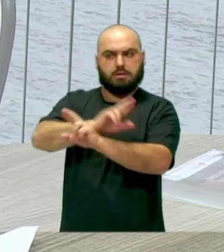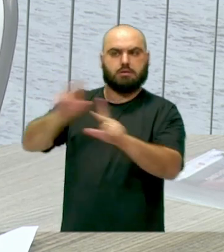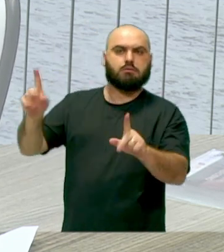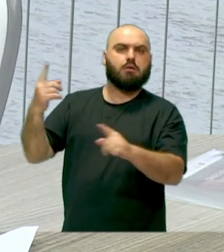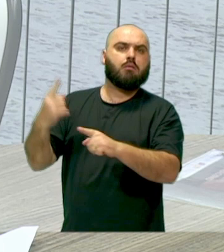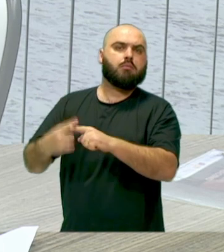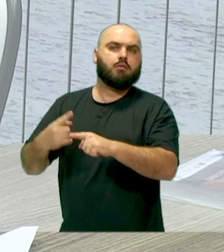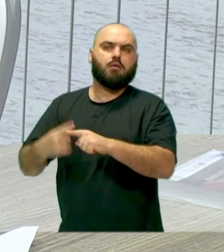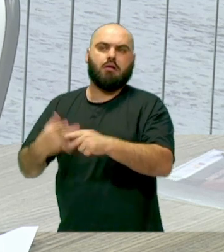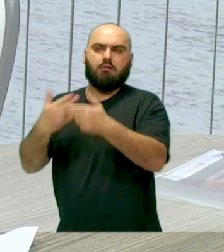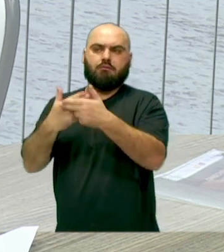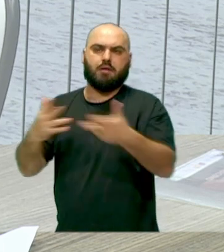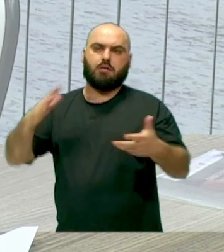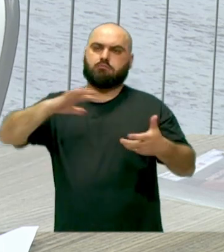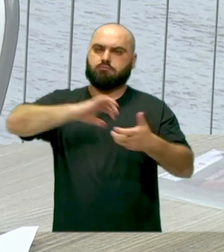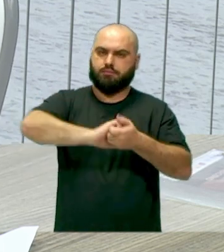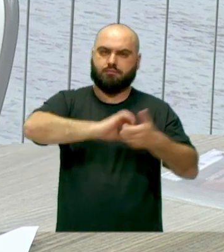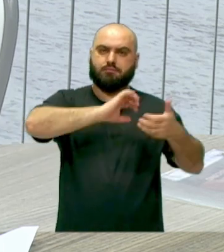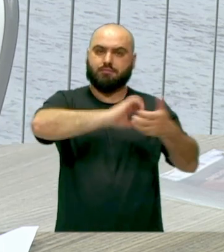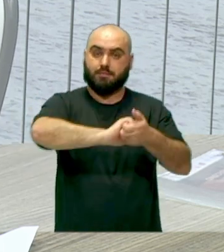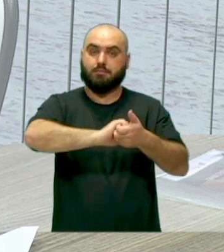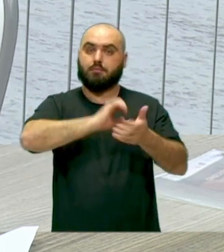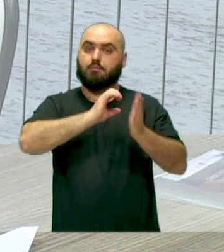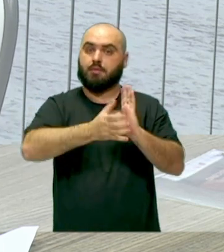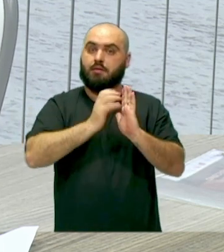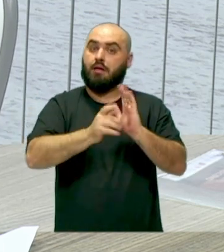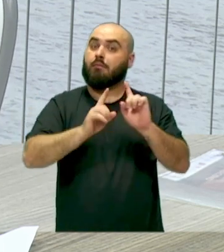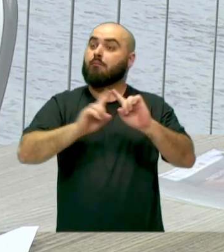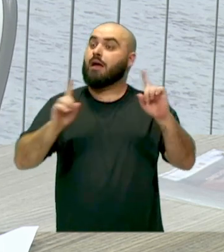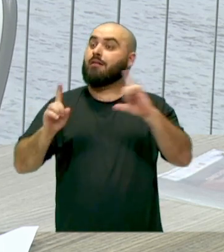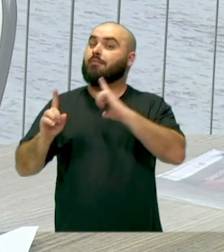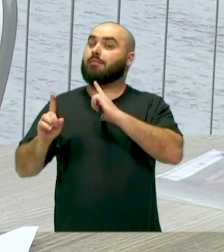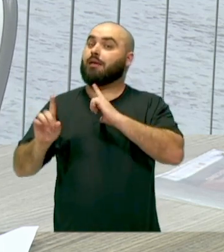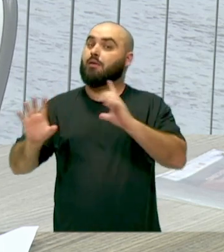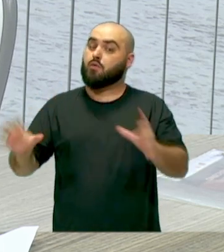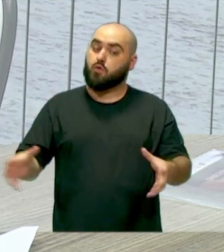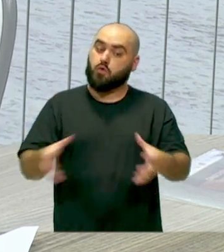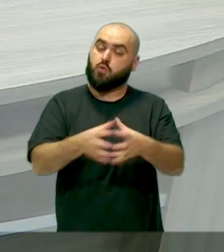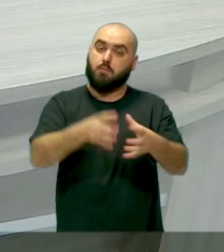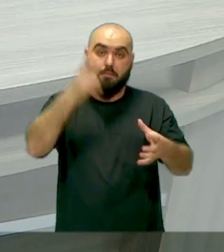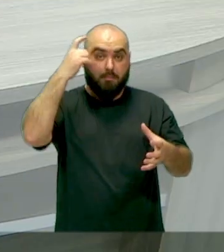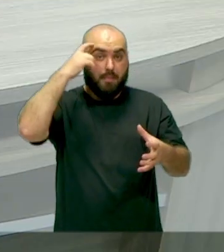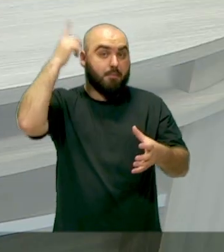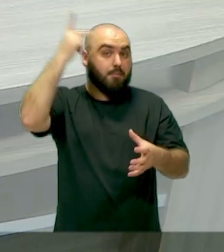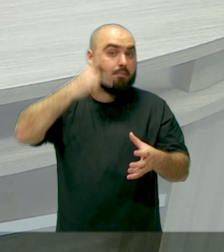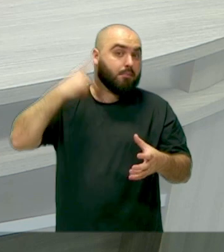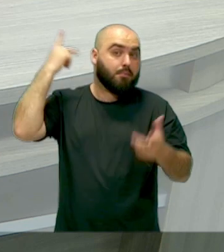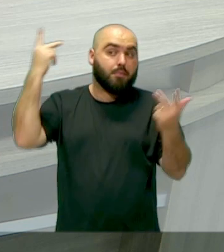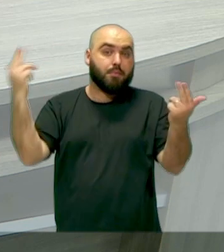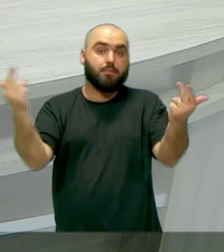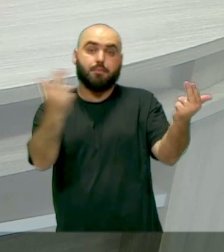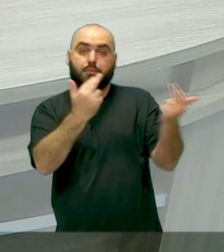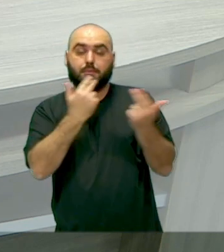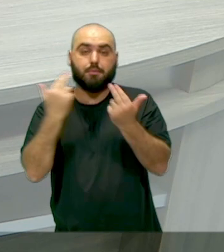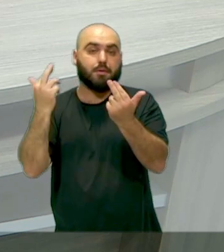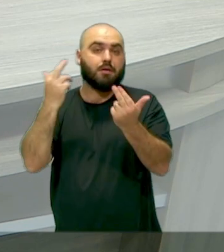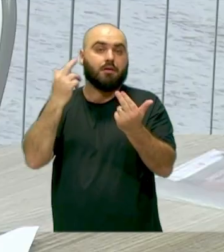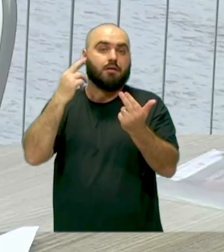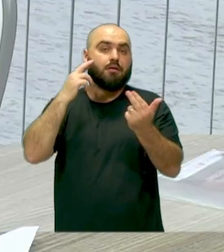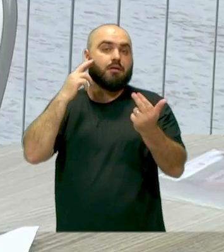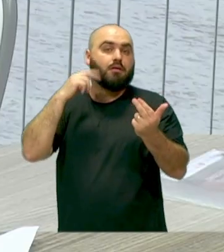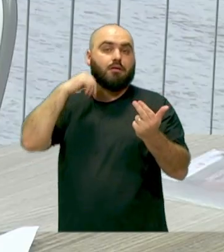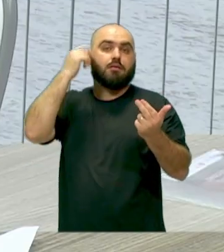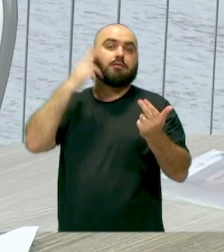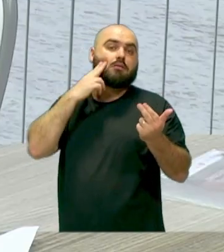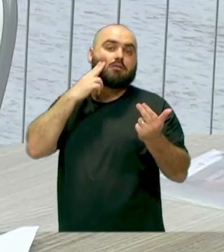várias coligações, mas existe um núcleo que pensa as políticas de igualdade racial, pensa políticas